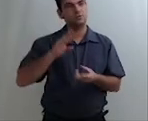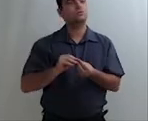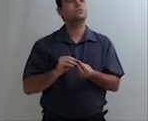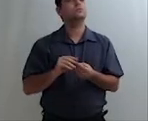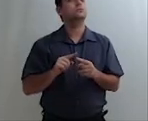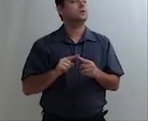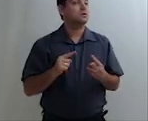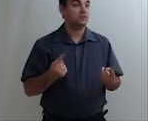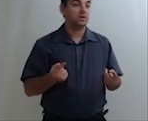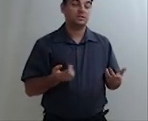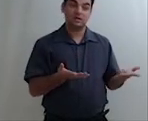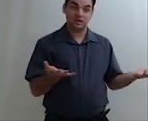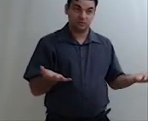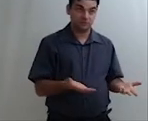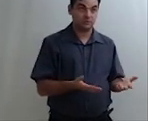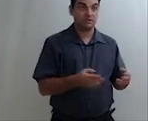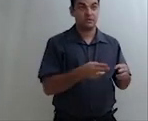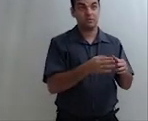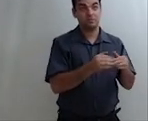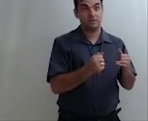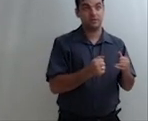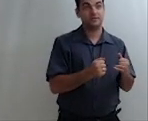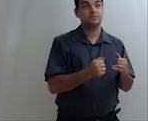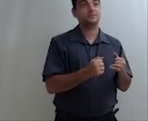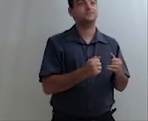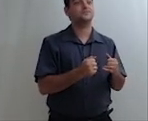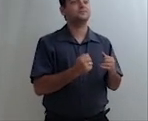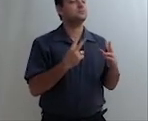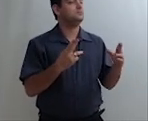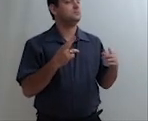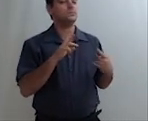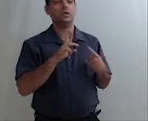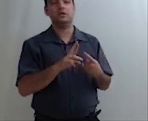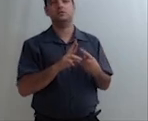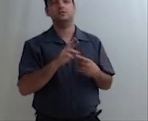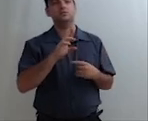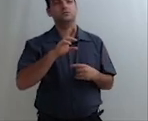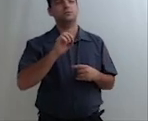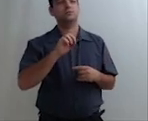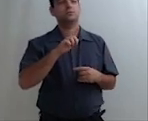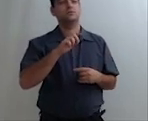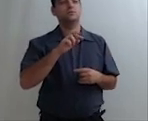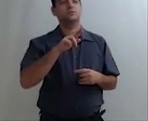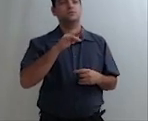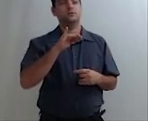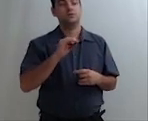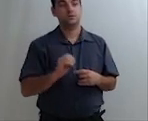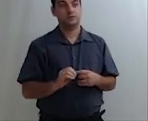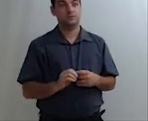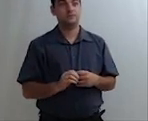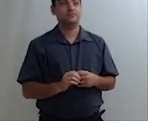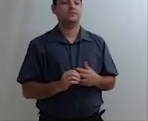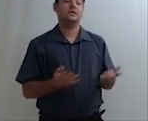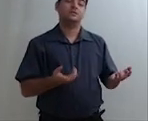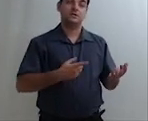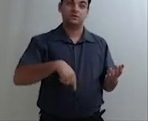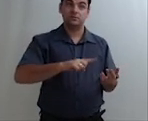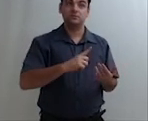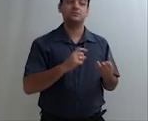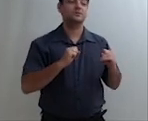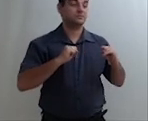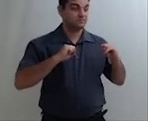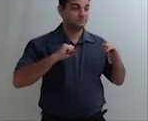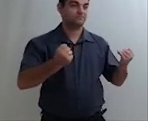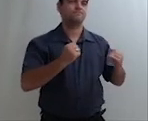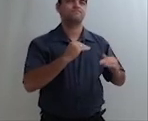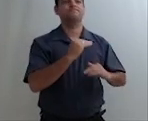debate que o ministro Rogério esqu está trazendo como relator destas corp para que nós possamos avançar